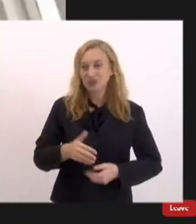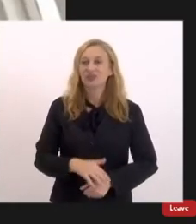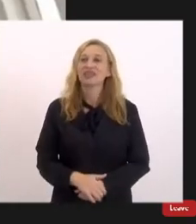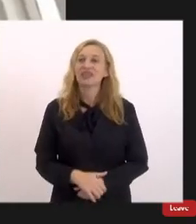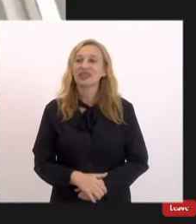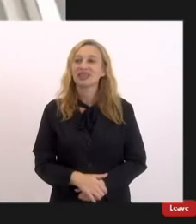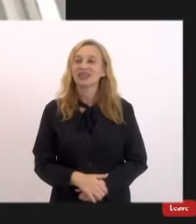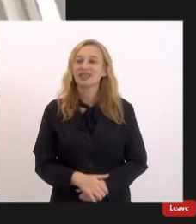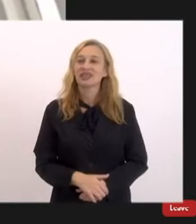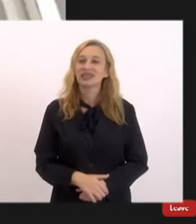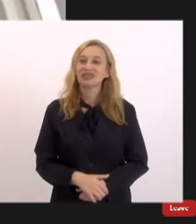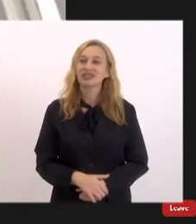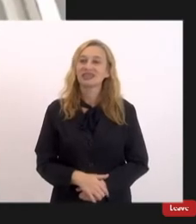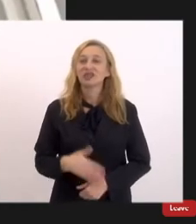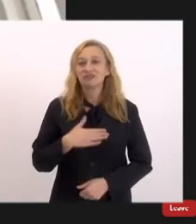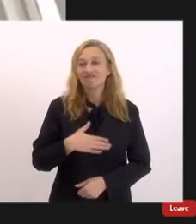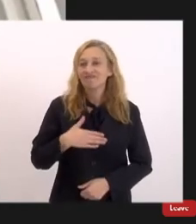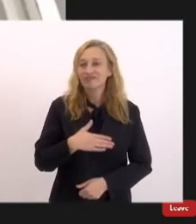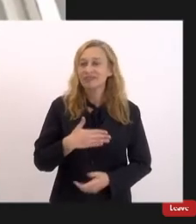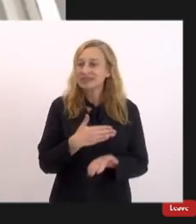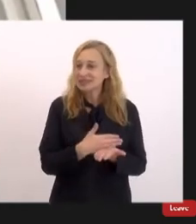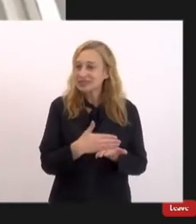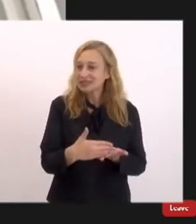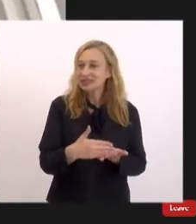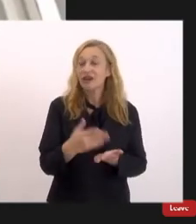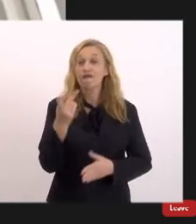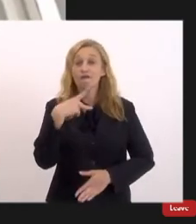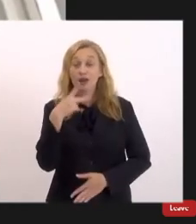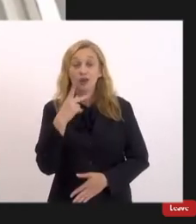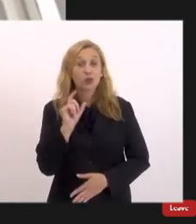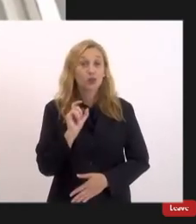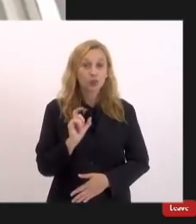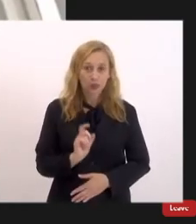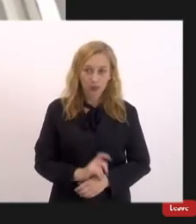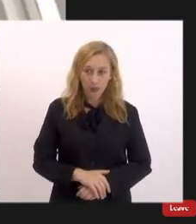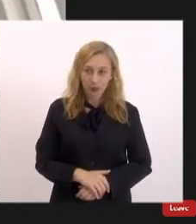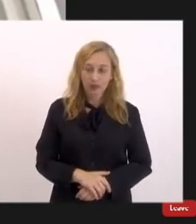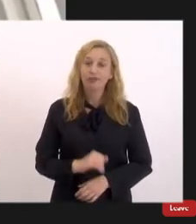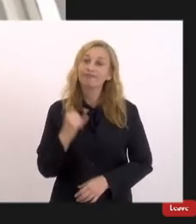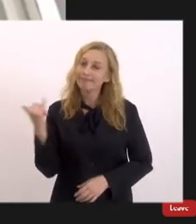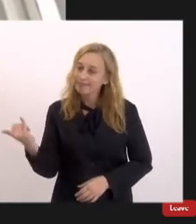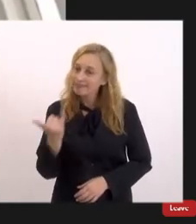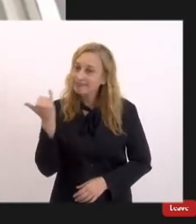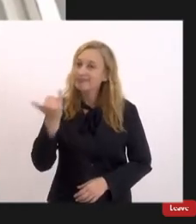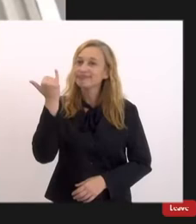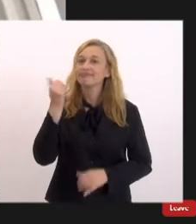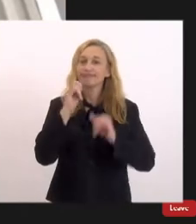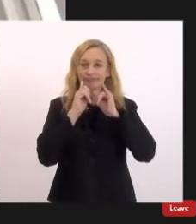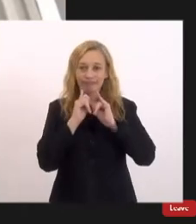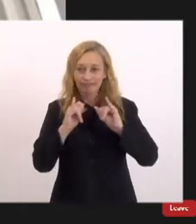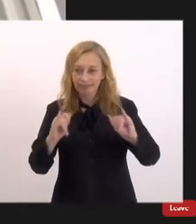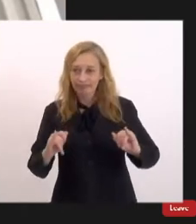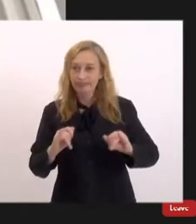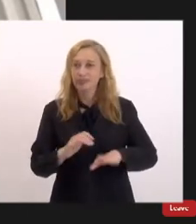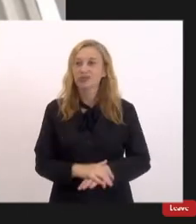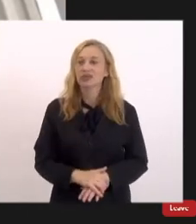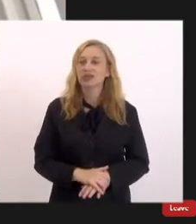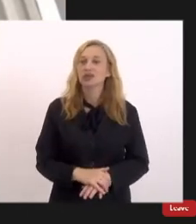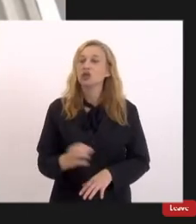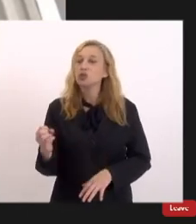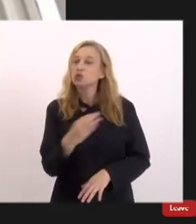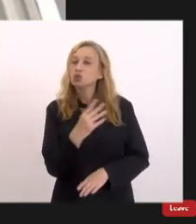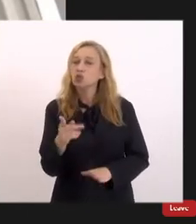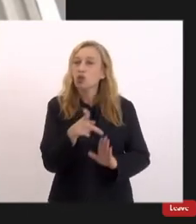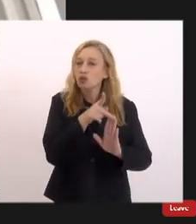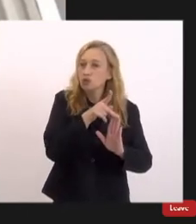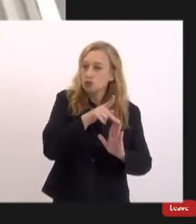e gostaria de iniciar falando que foi muito importante a publicação desses novos